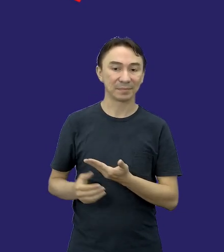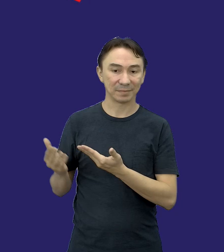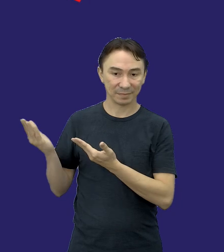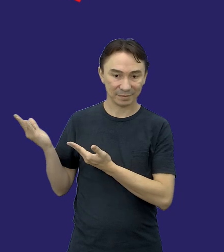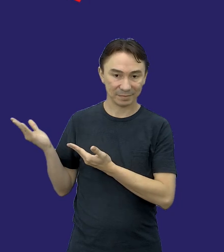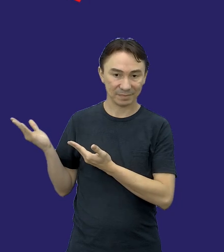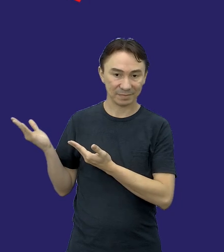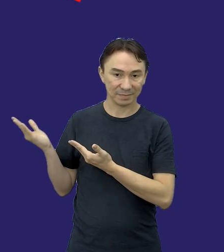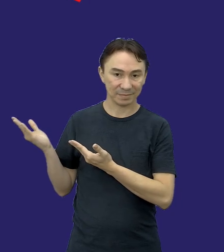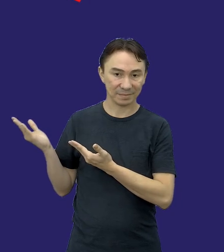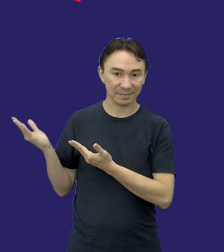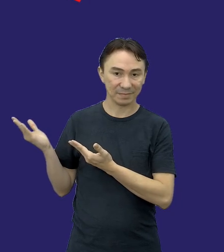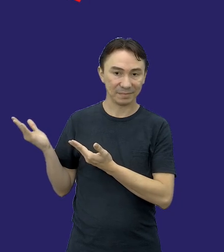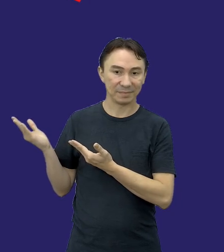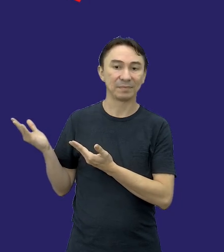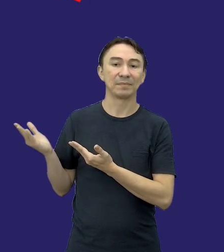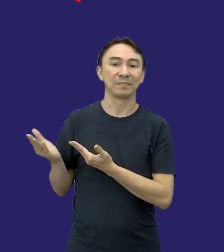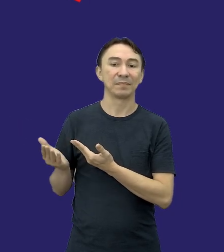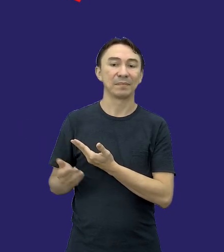de recuperação e